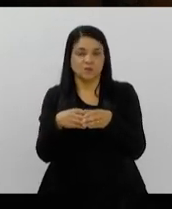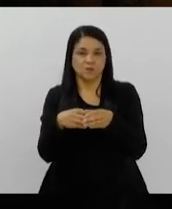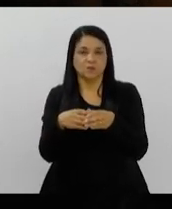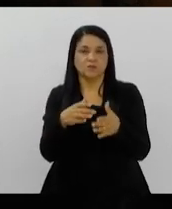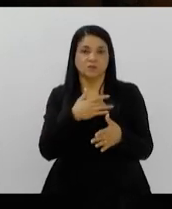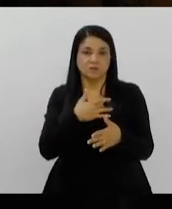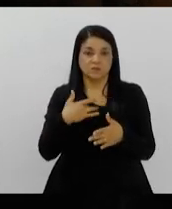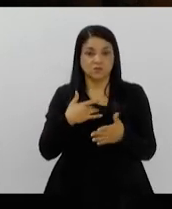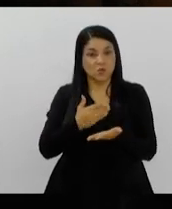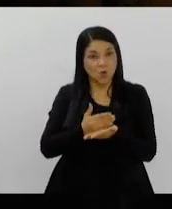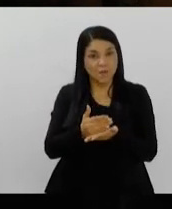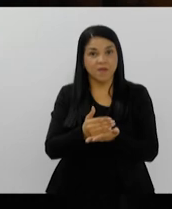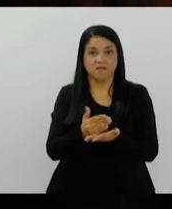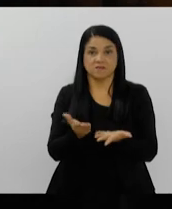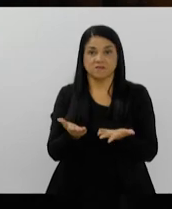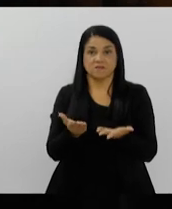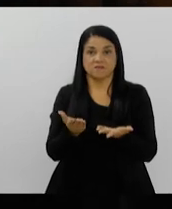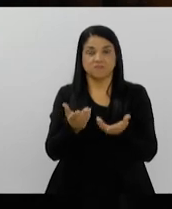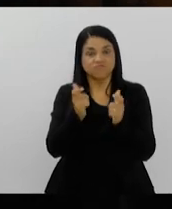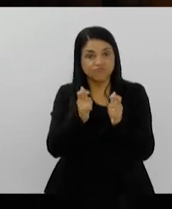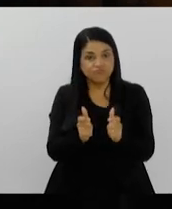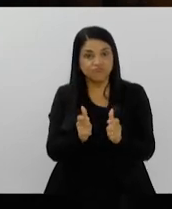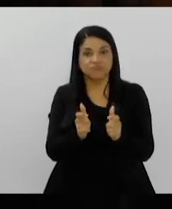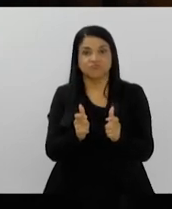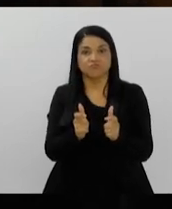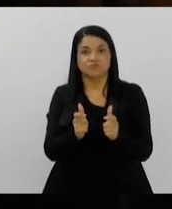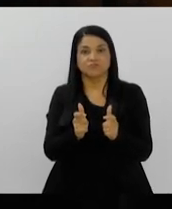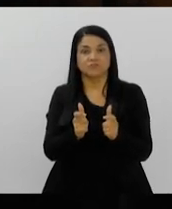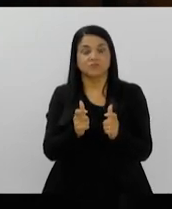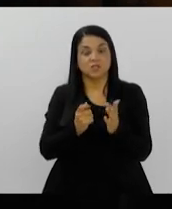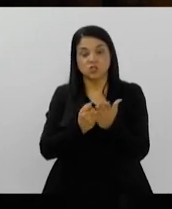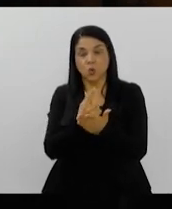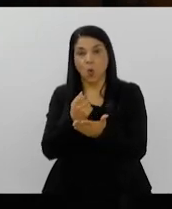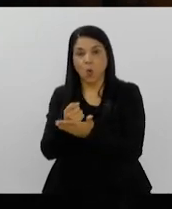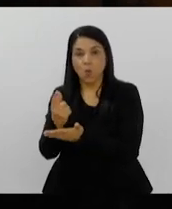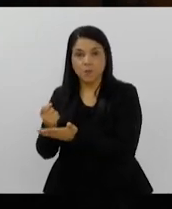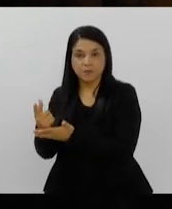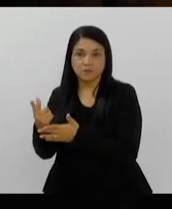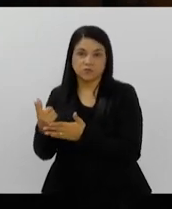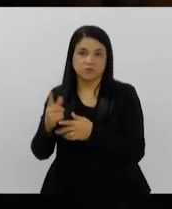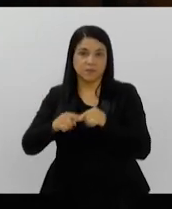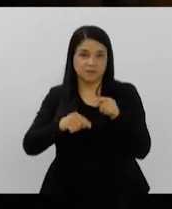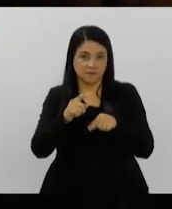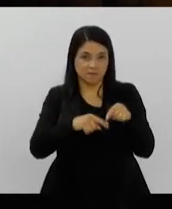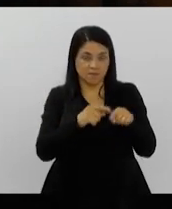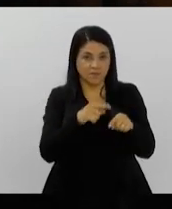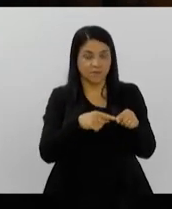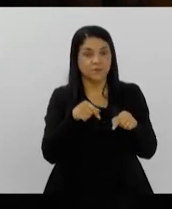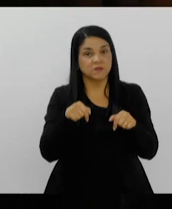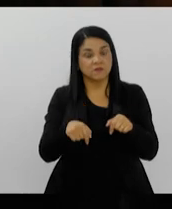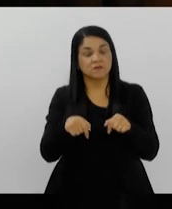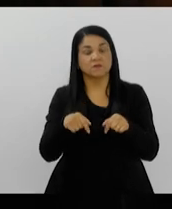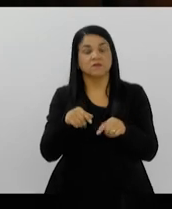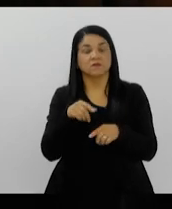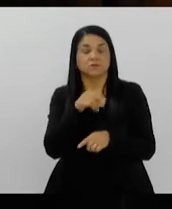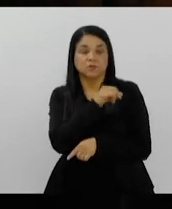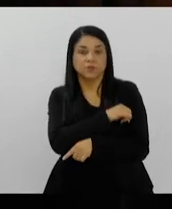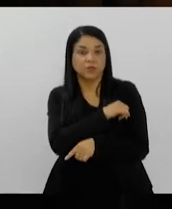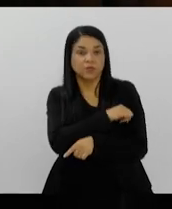ele começa em algum lugar. Ele começa, por exemplo, nas compras, que poderiam ser feitas aqui no Estado do Rio de